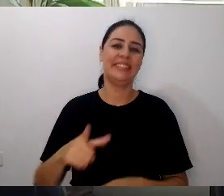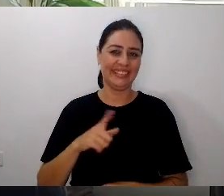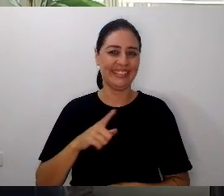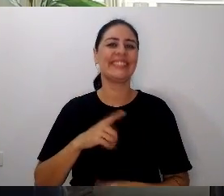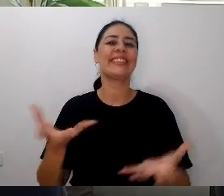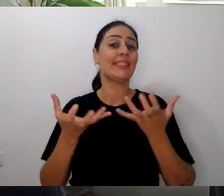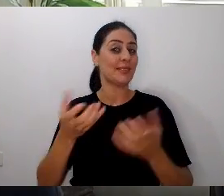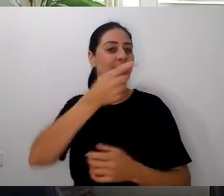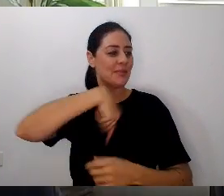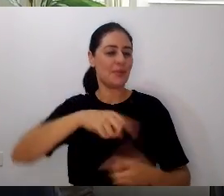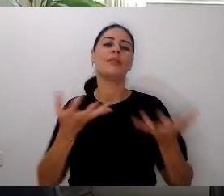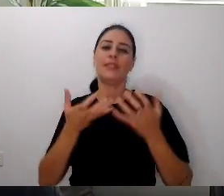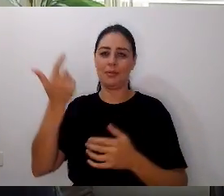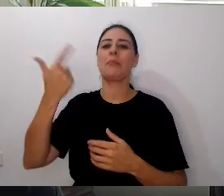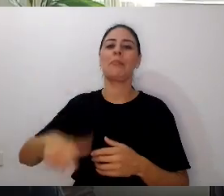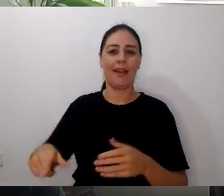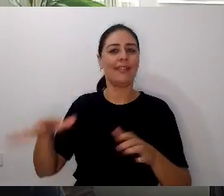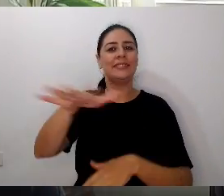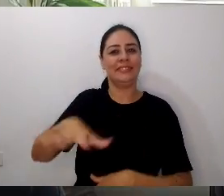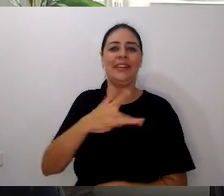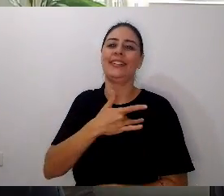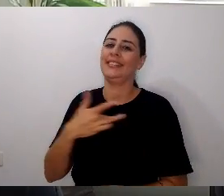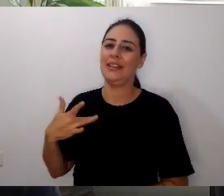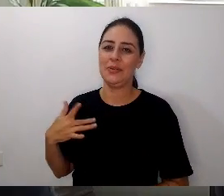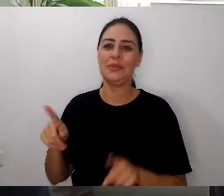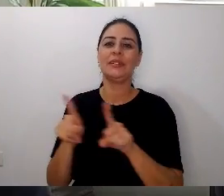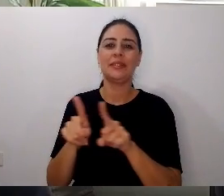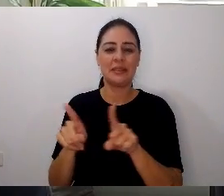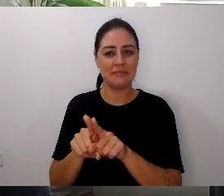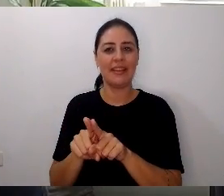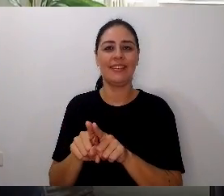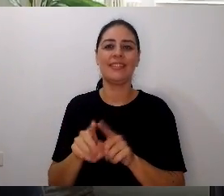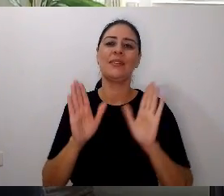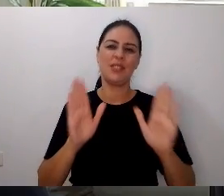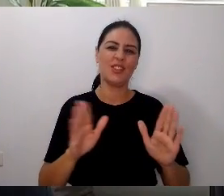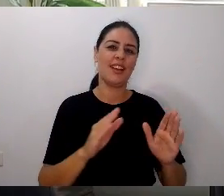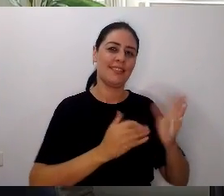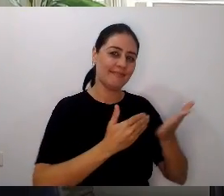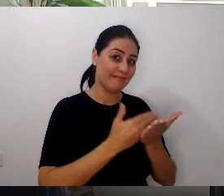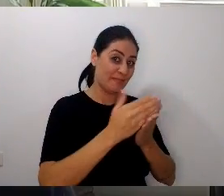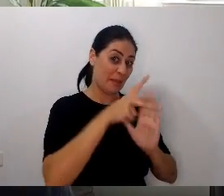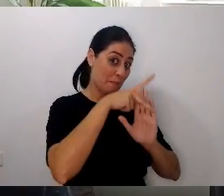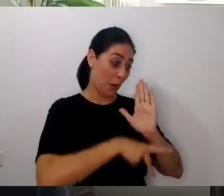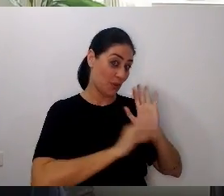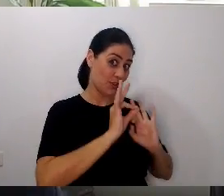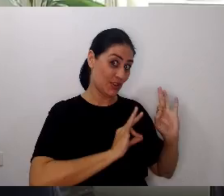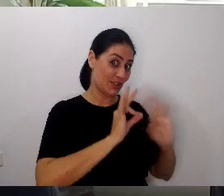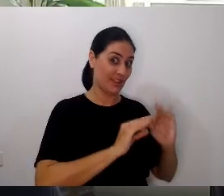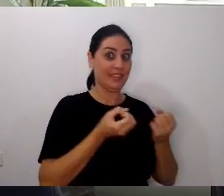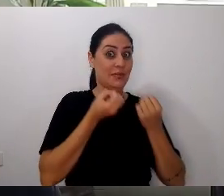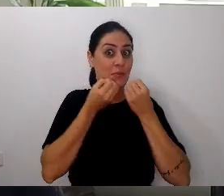vocês, nós vamos querer um pouquinho mais, mas está saindo do forno ainda, como diz a Marilu, não vamos dar spoiler, né,